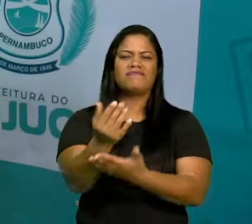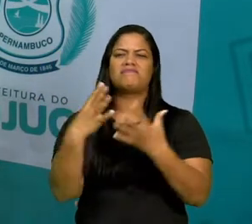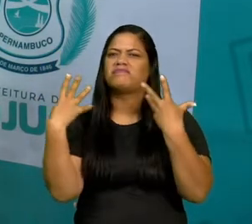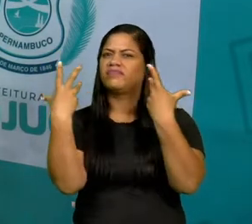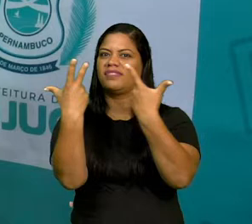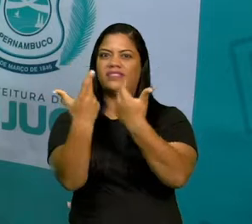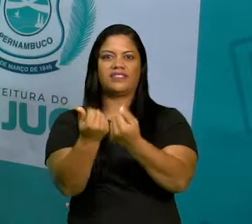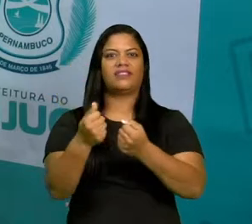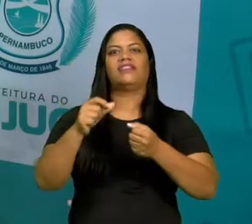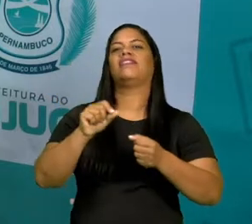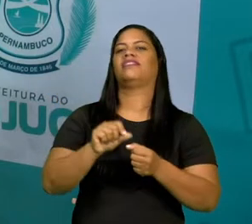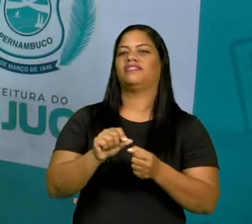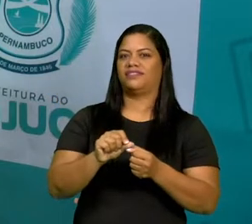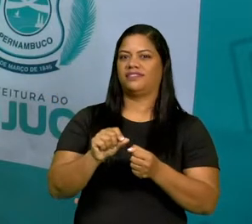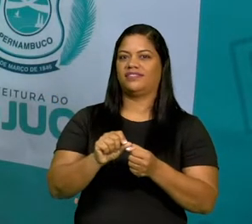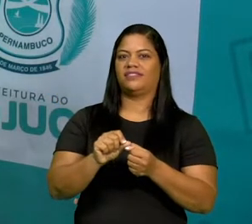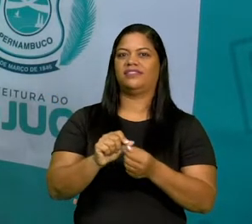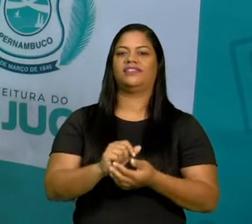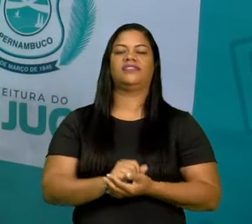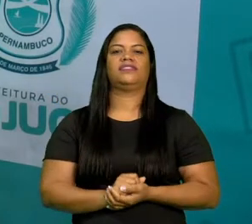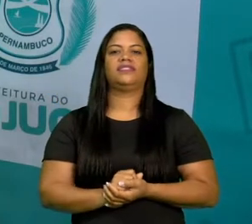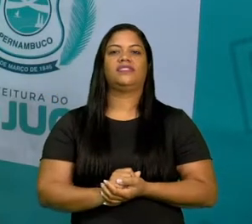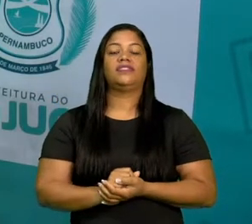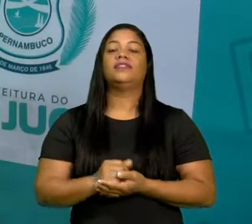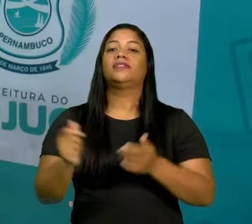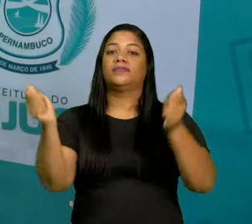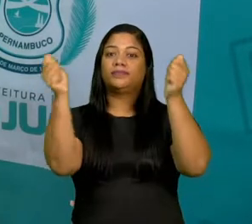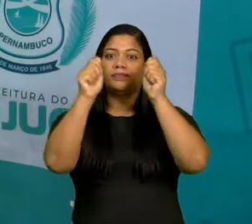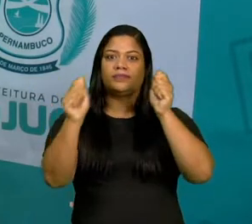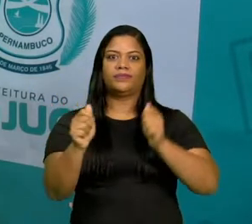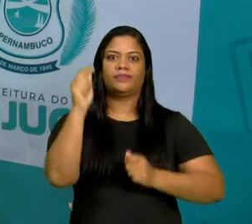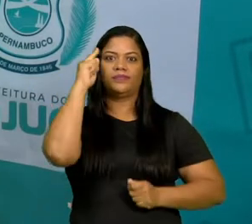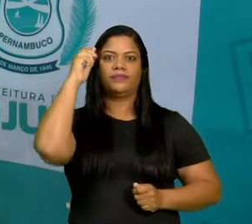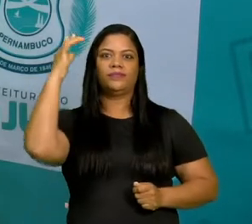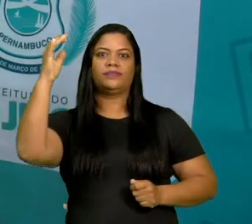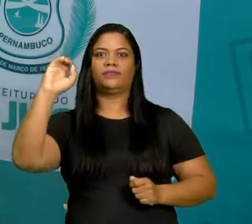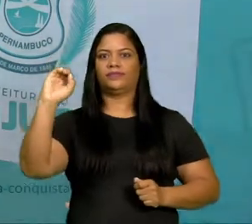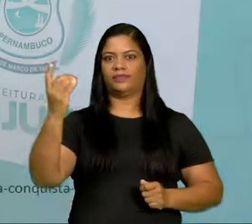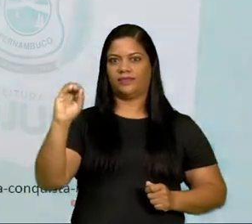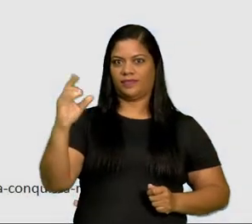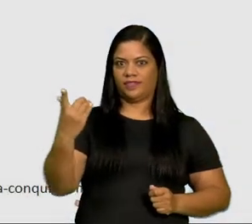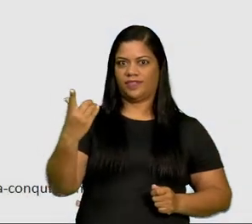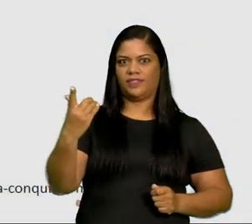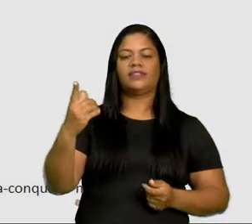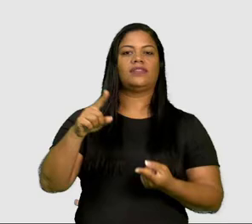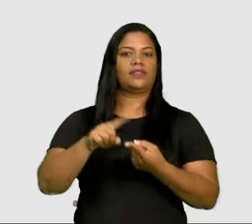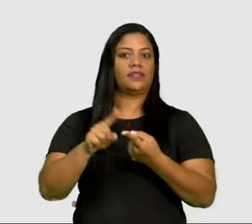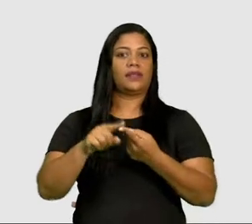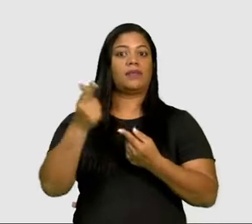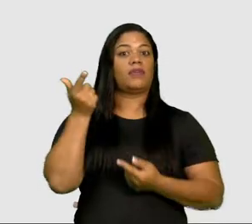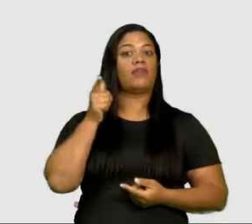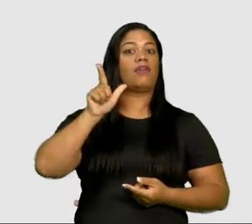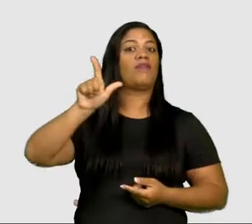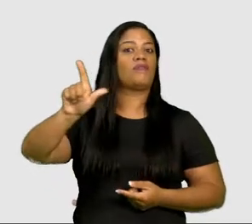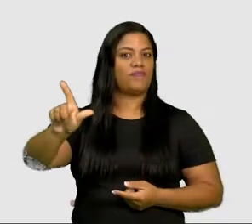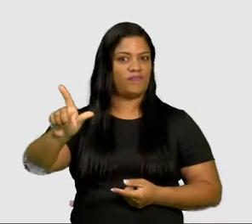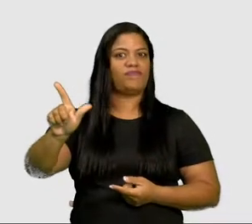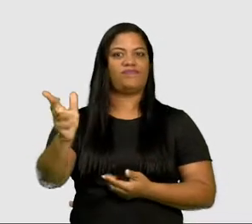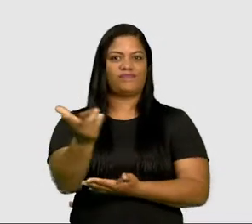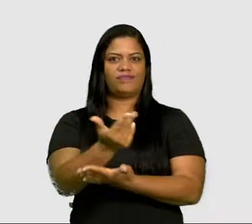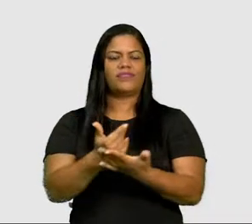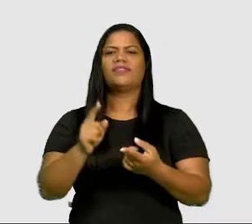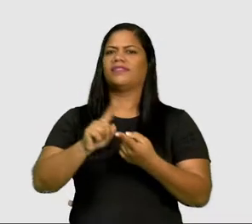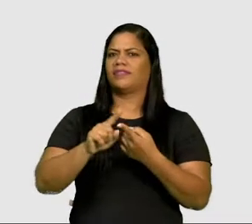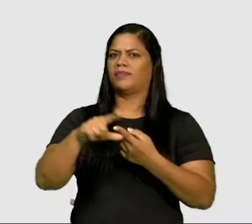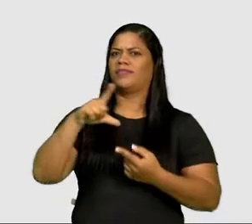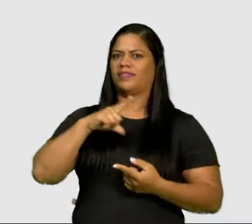tá? As artes abstratas de Adriano, de Olinda, que também essa é outra arte. E a gente